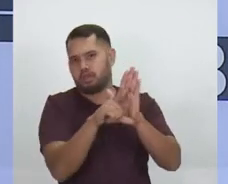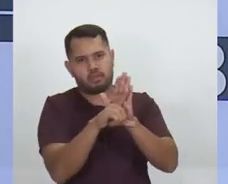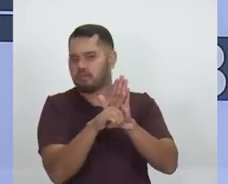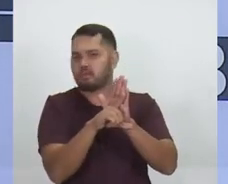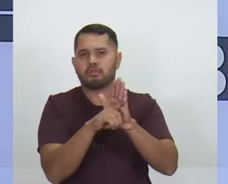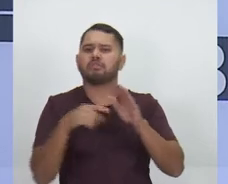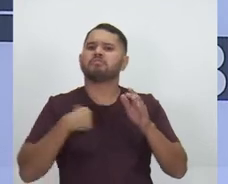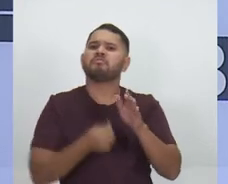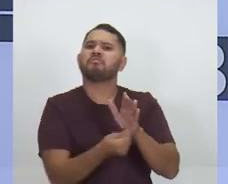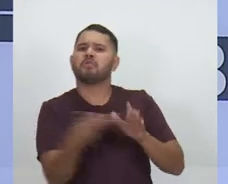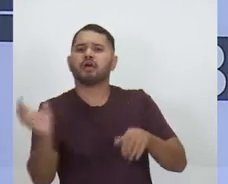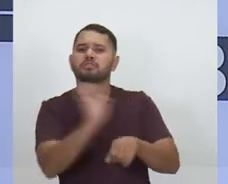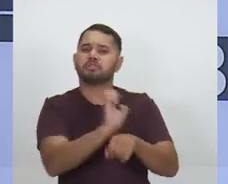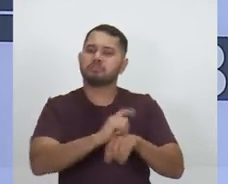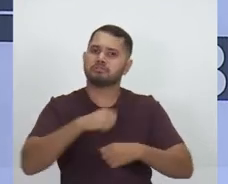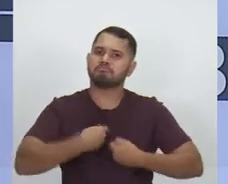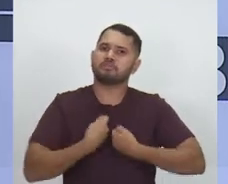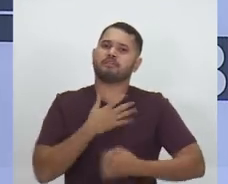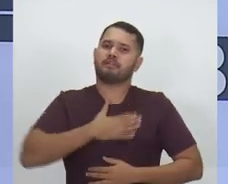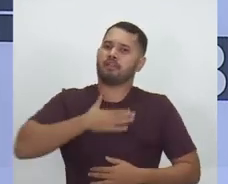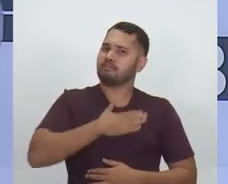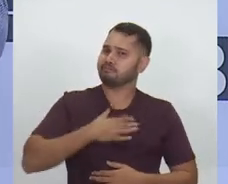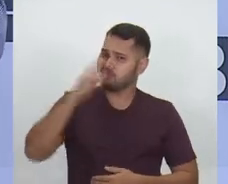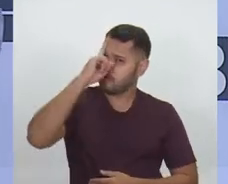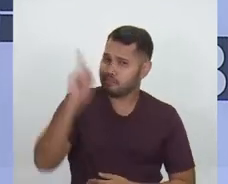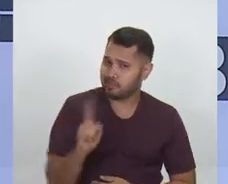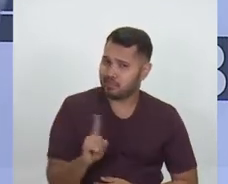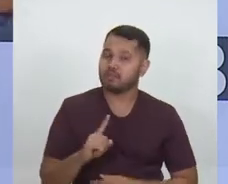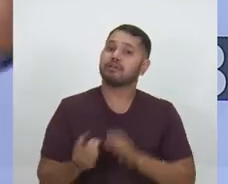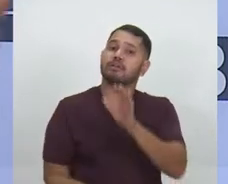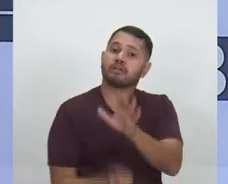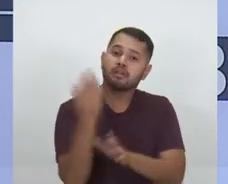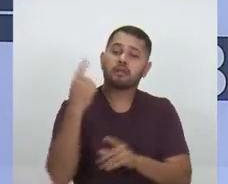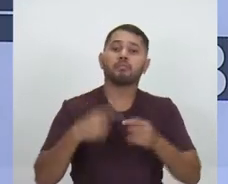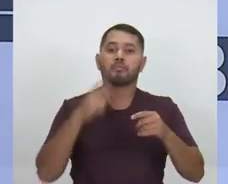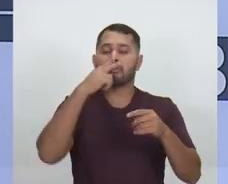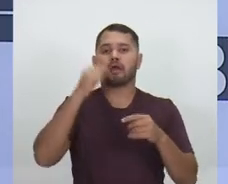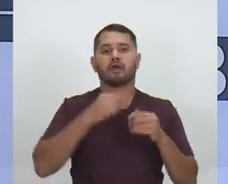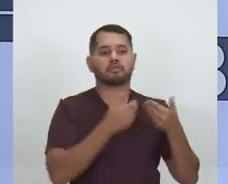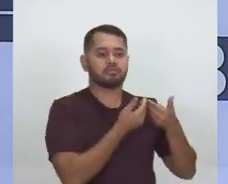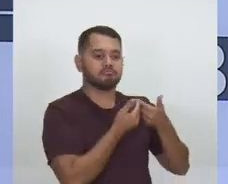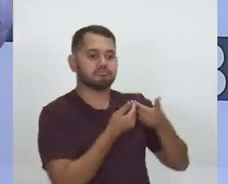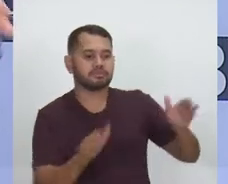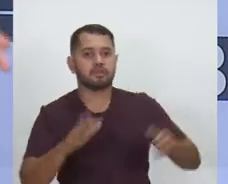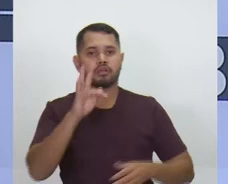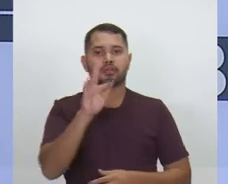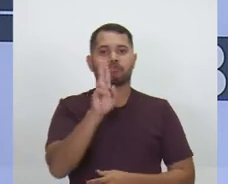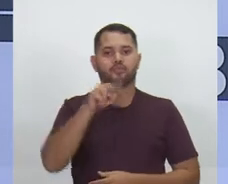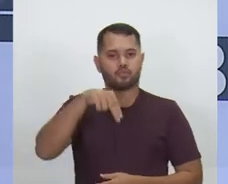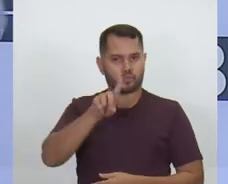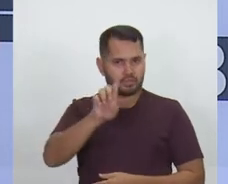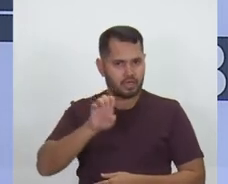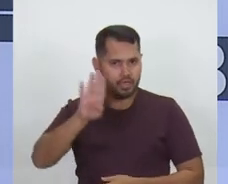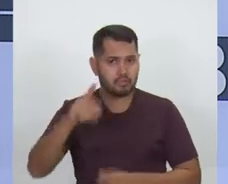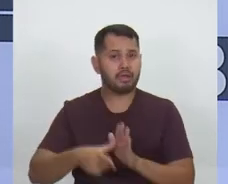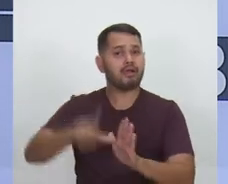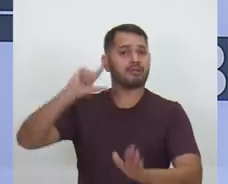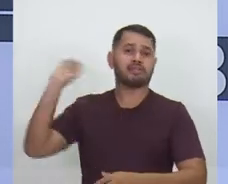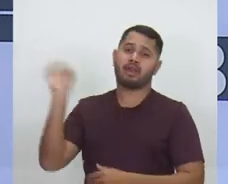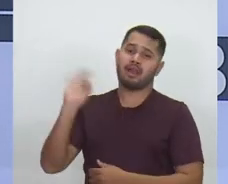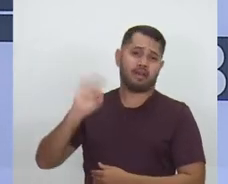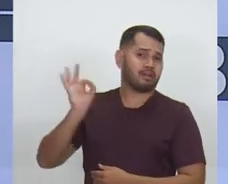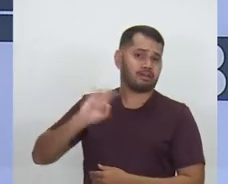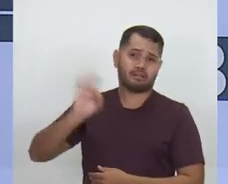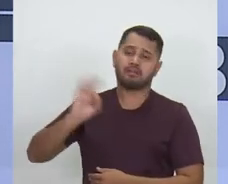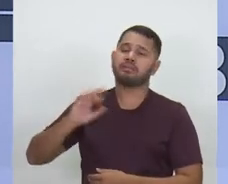fazer tanta gente feliz nós fizemos abrimos a caixa preta do fundeb aquilo que não se fazia e nunca se fez nós